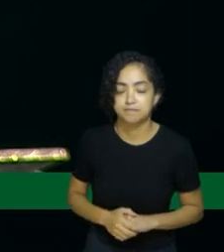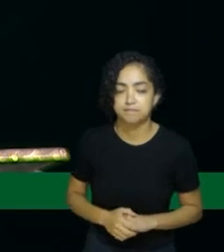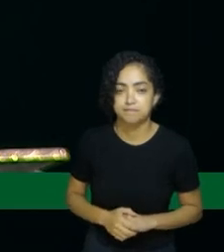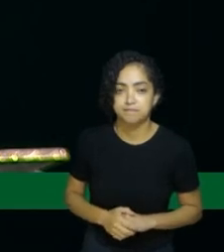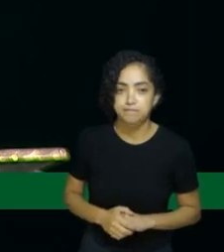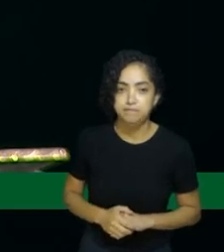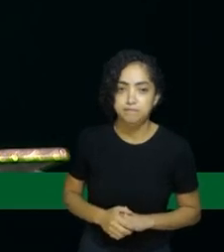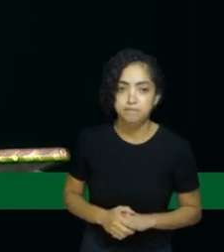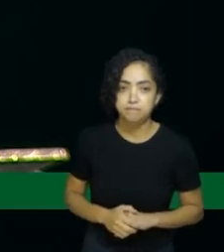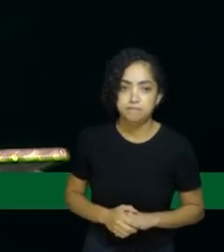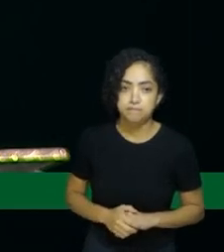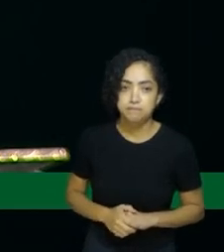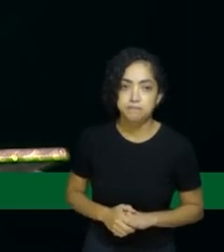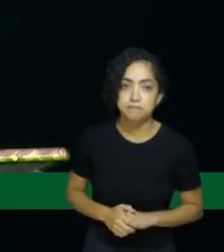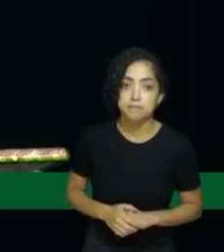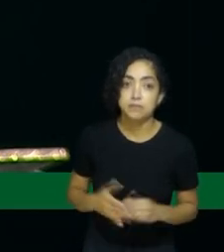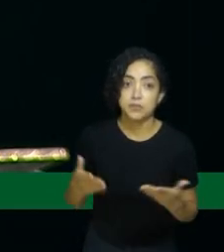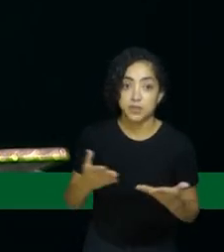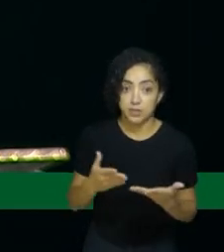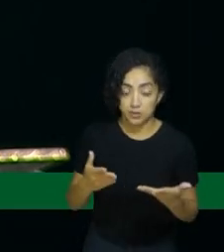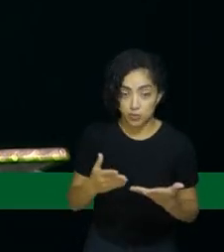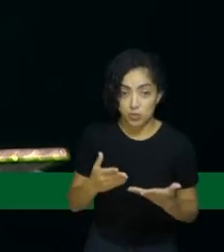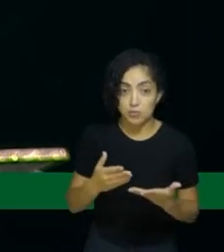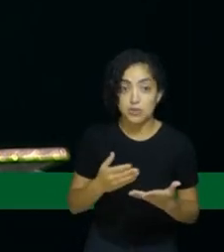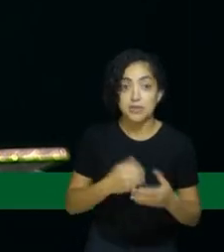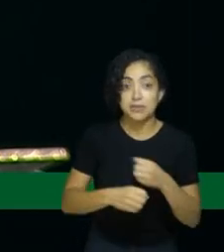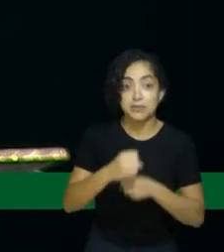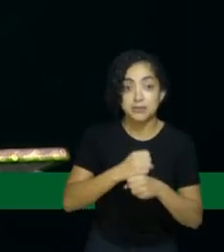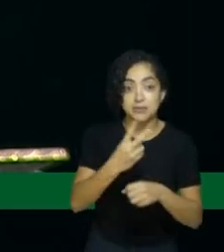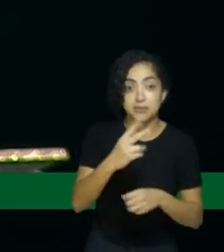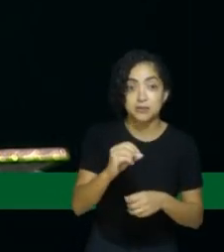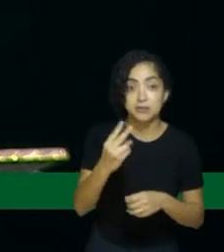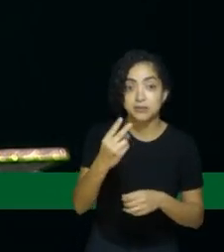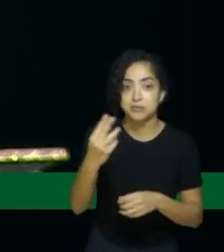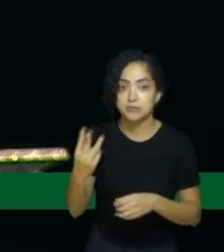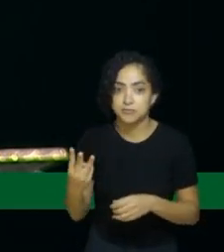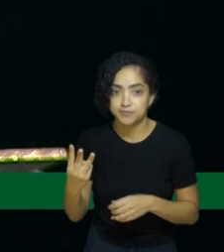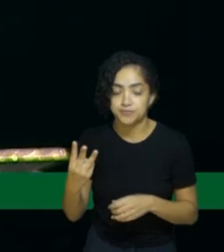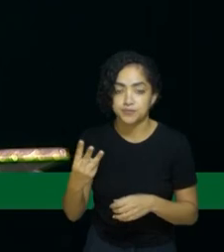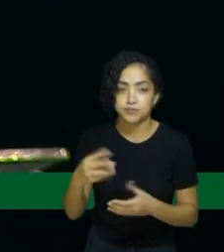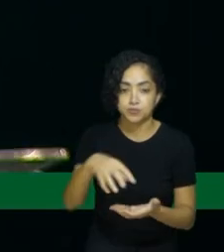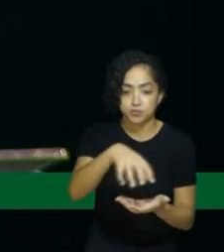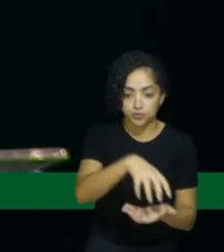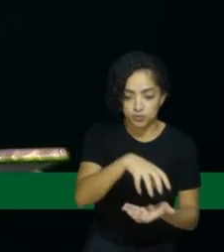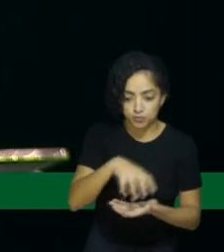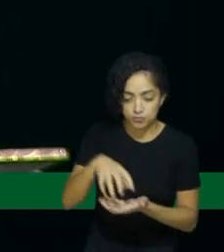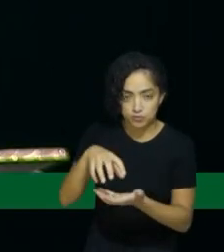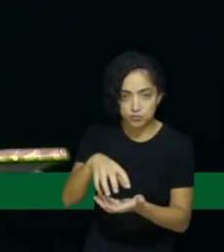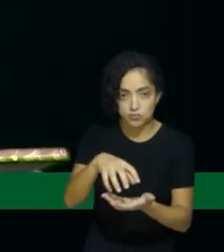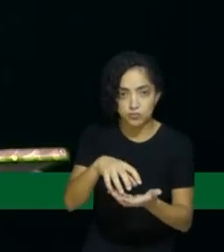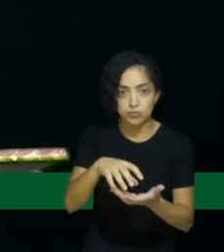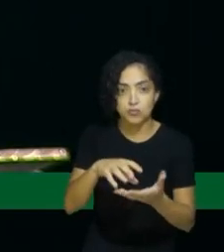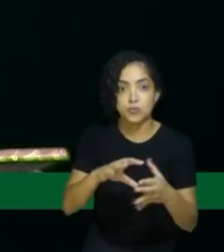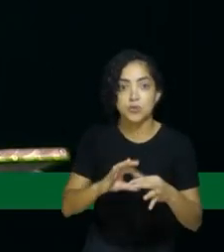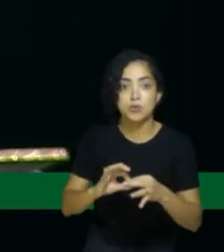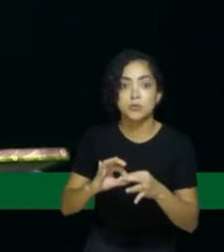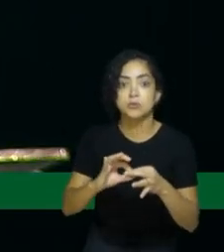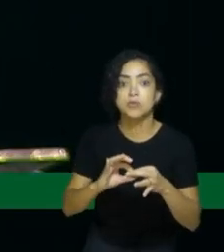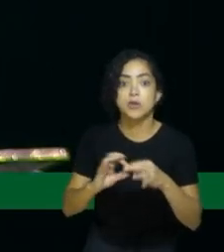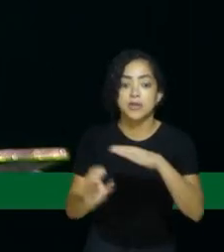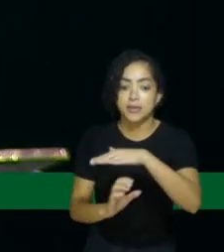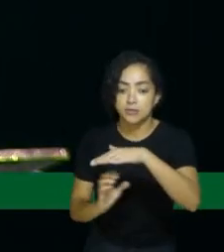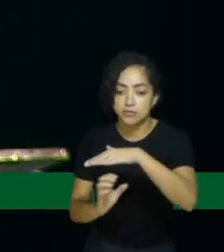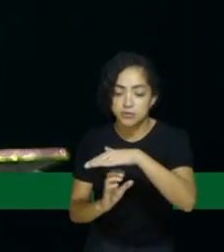e como os recém-formados em 2023 núcleo condominial reunimos todo um ecossistema de empresas que